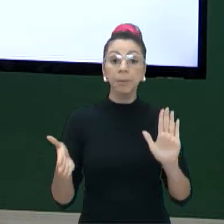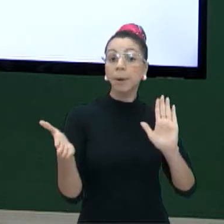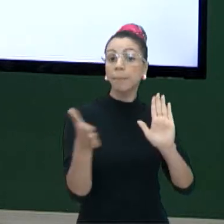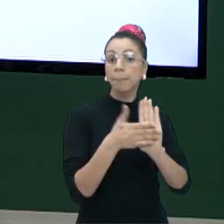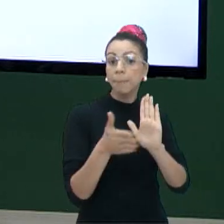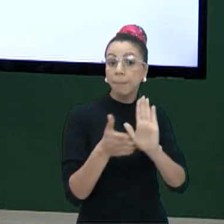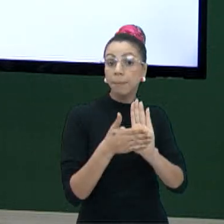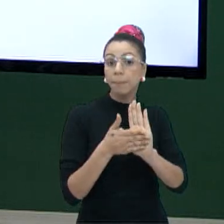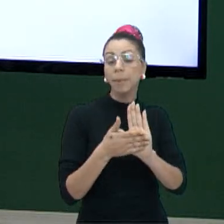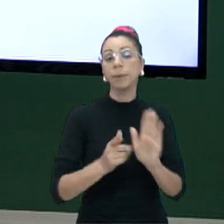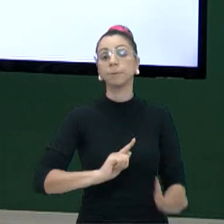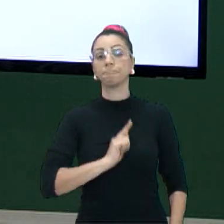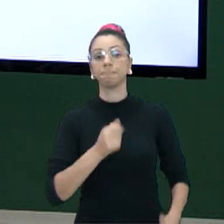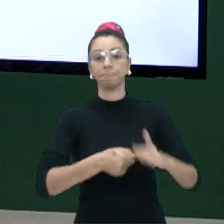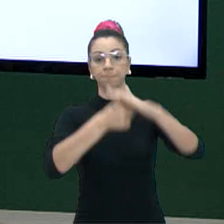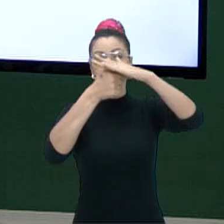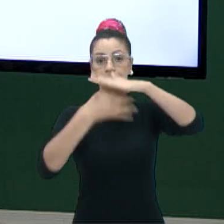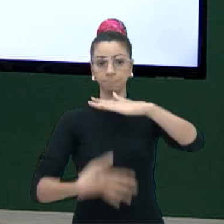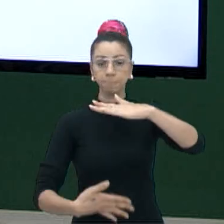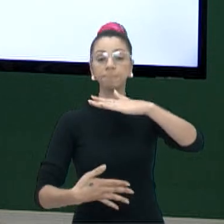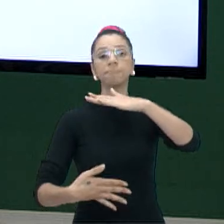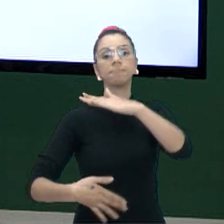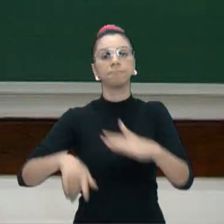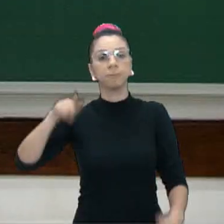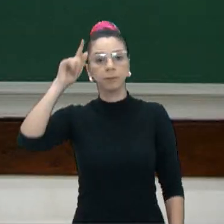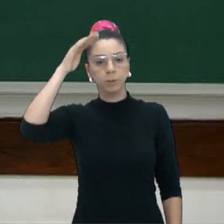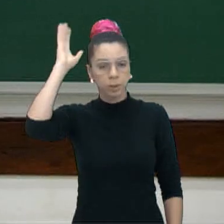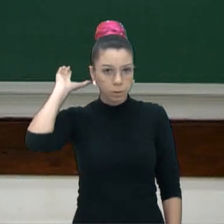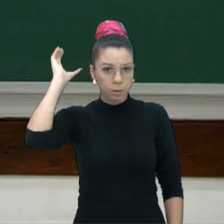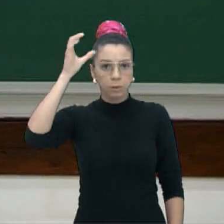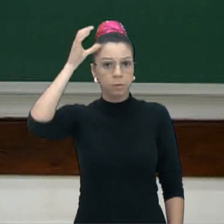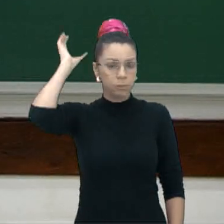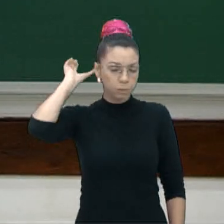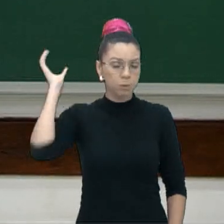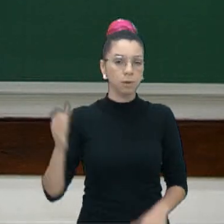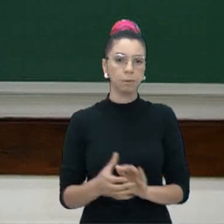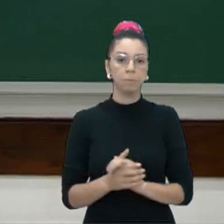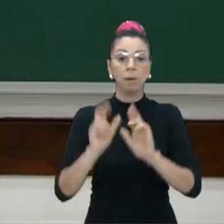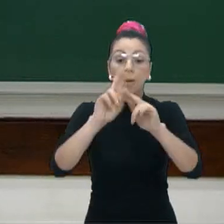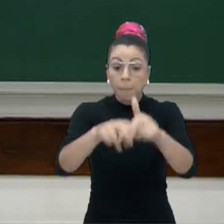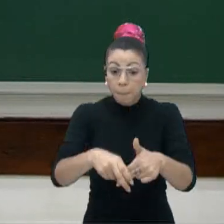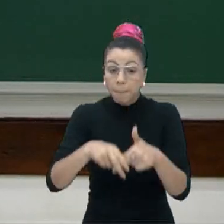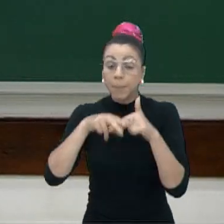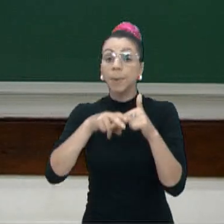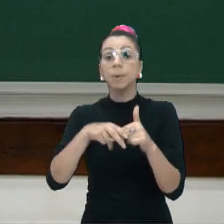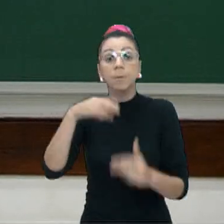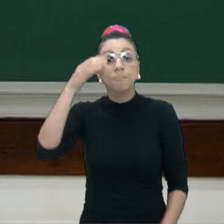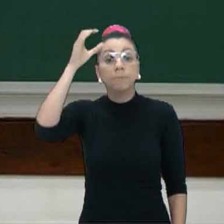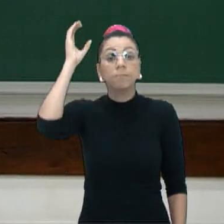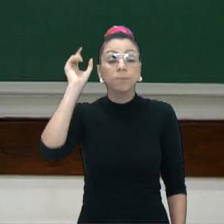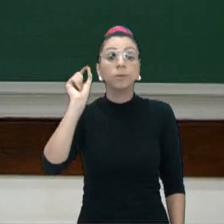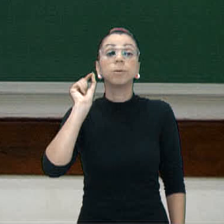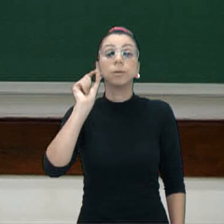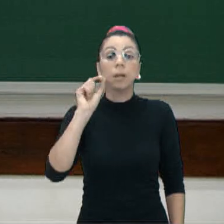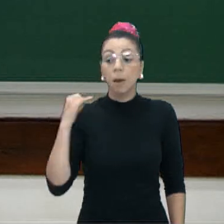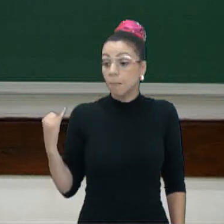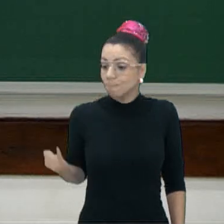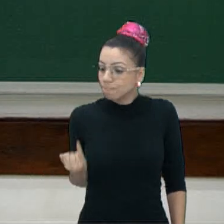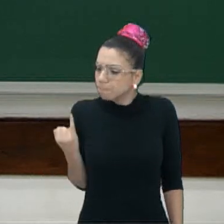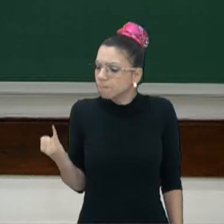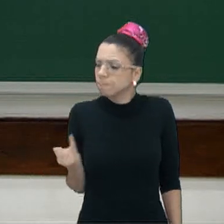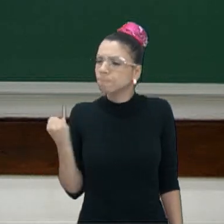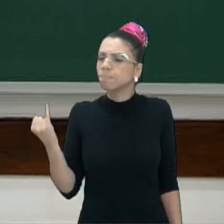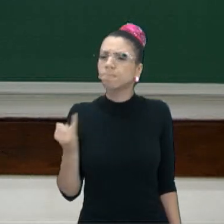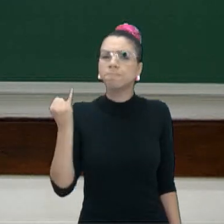da gramática gerativa ou generativa. Por isso que o Chomsky vai ter uma importância